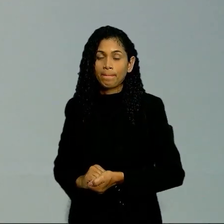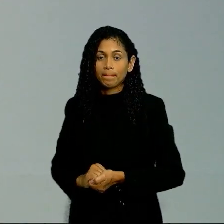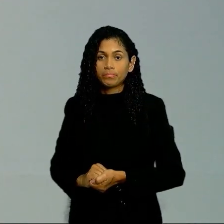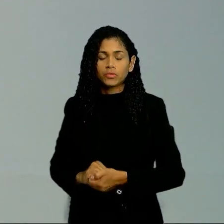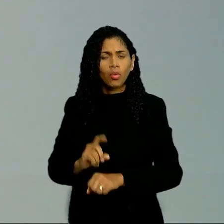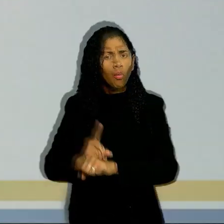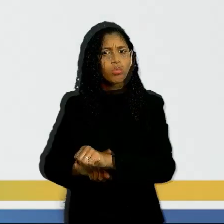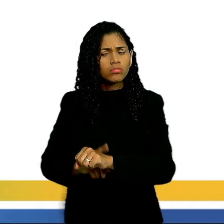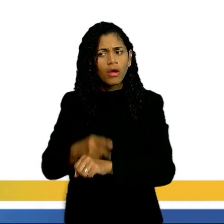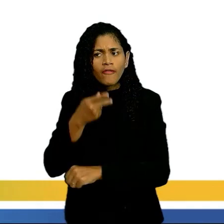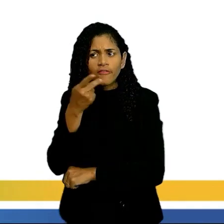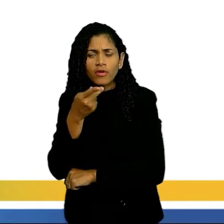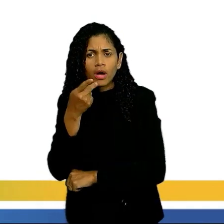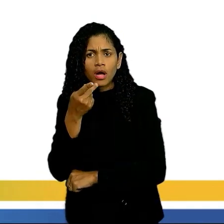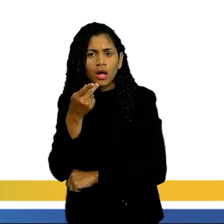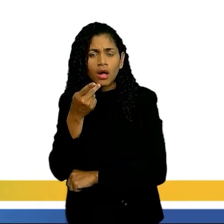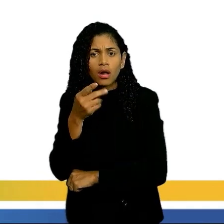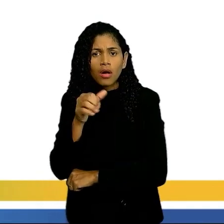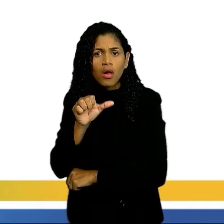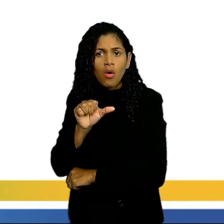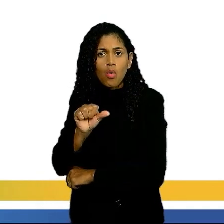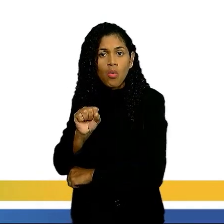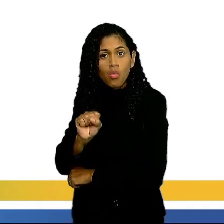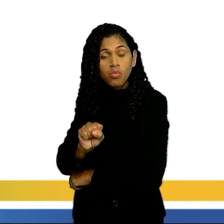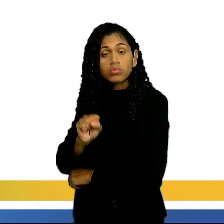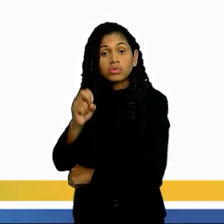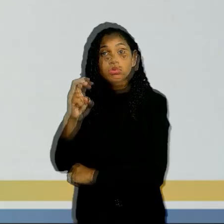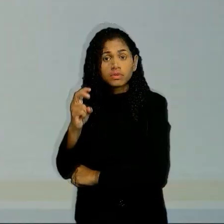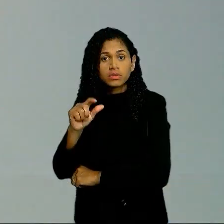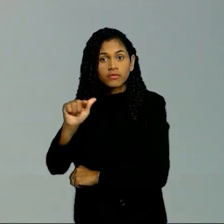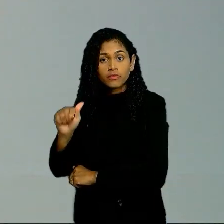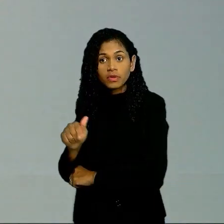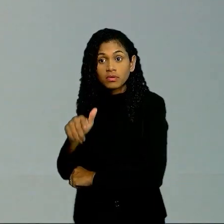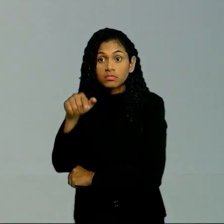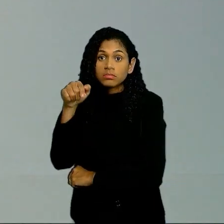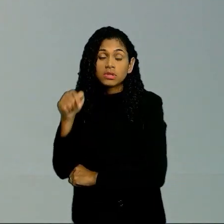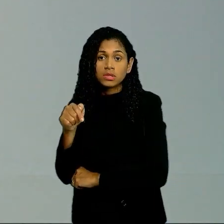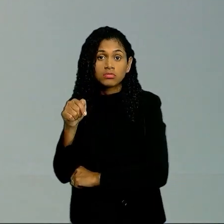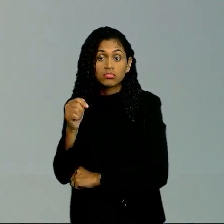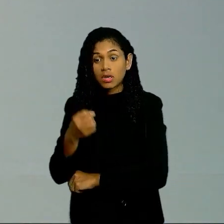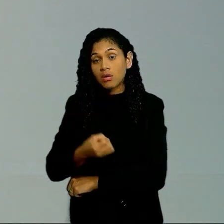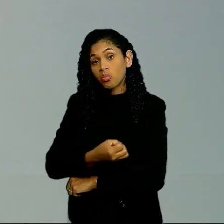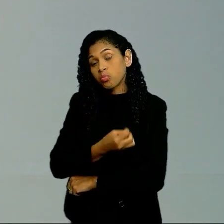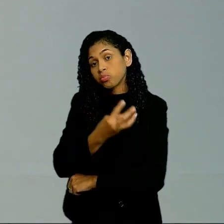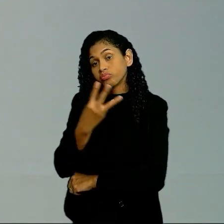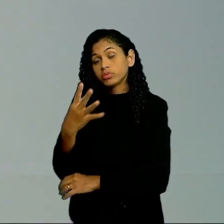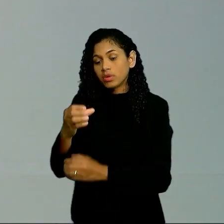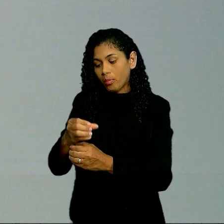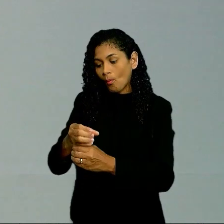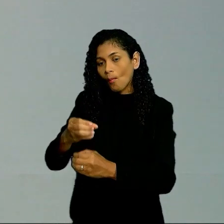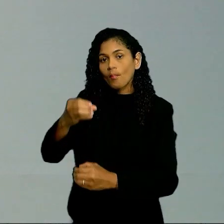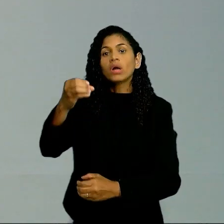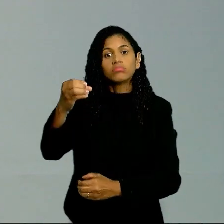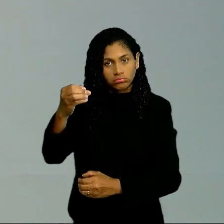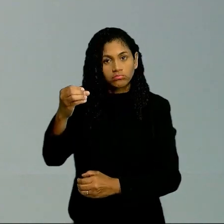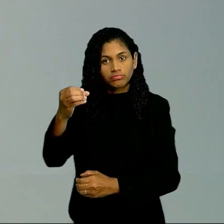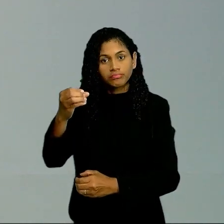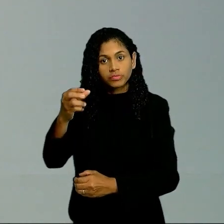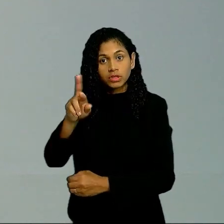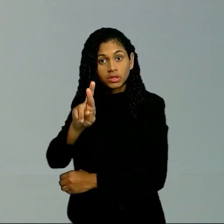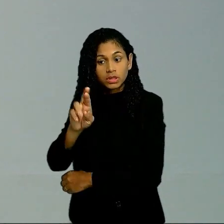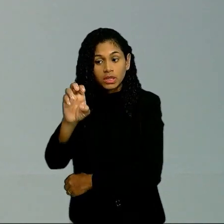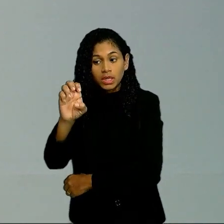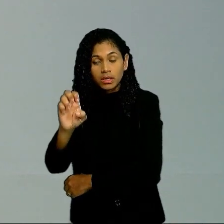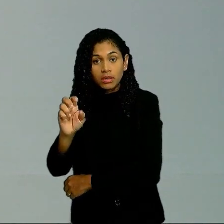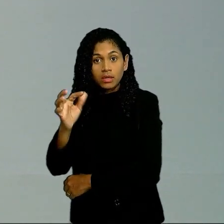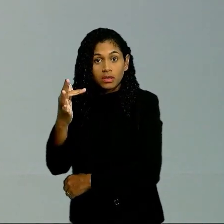fala 85, olha lá, 85,7 é a quantidade de latinhas. Só que não tem